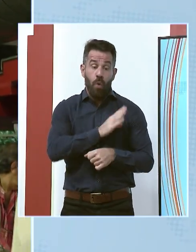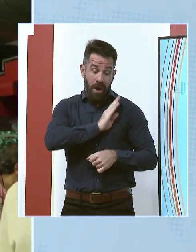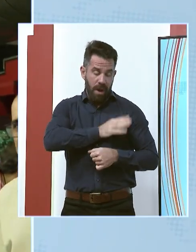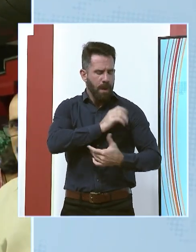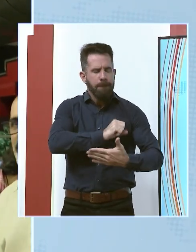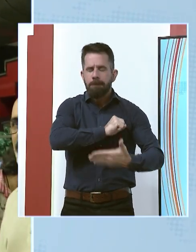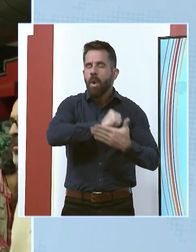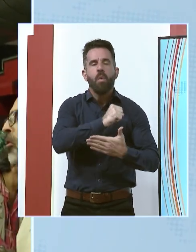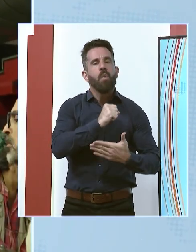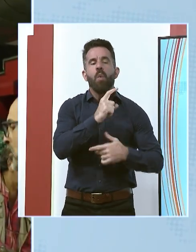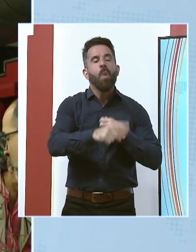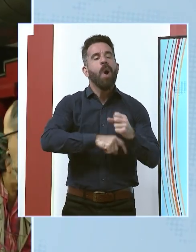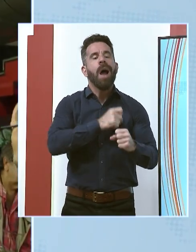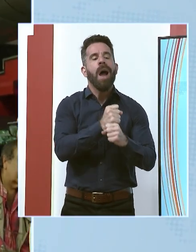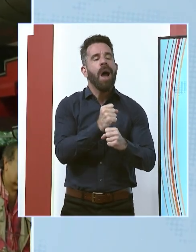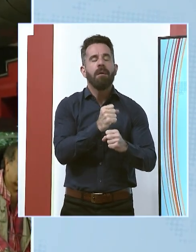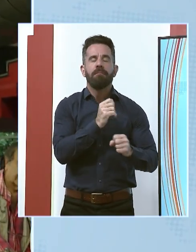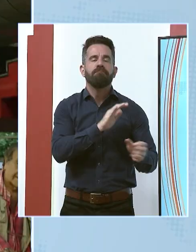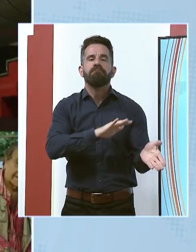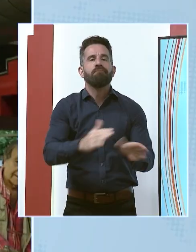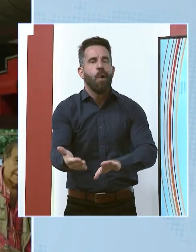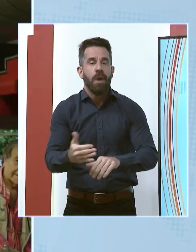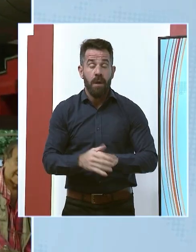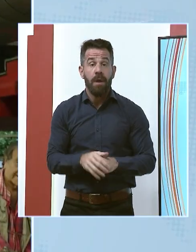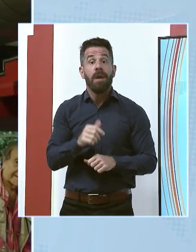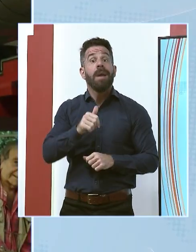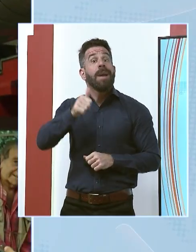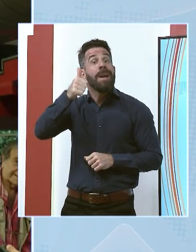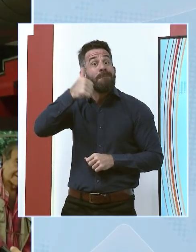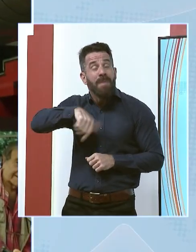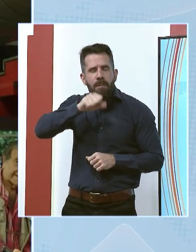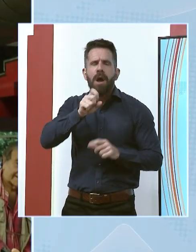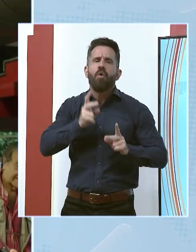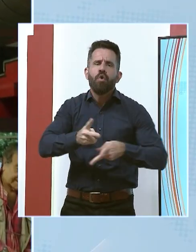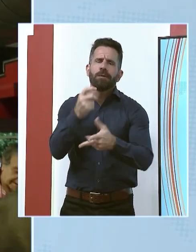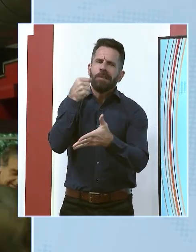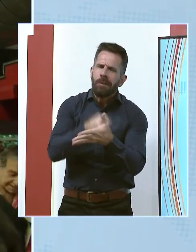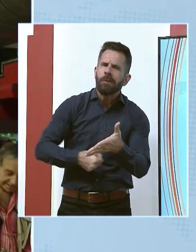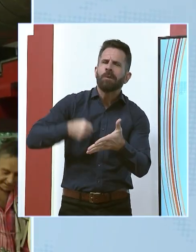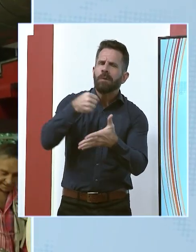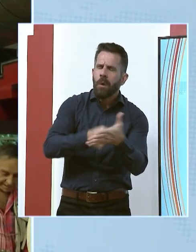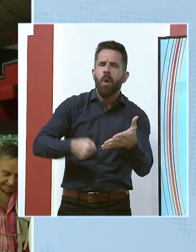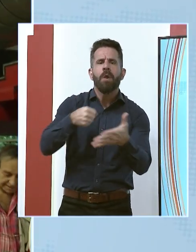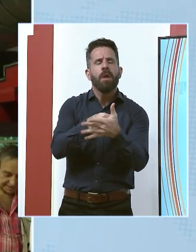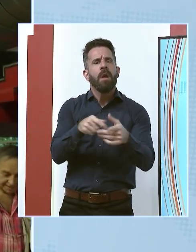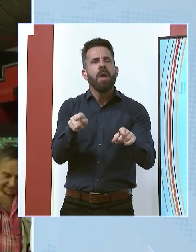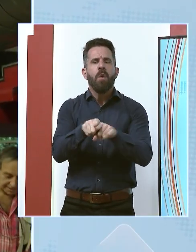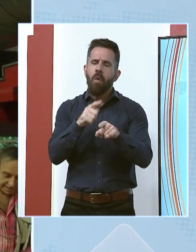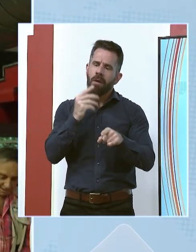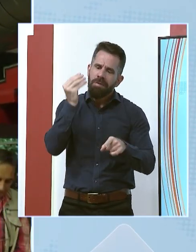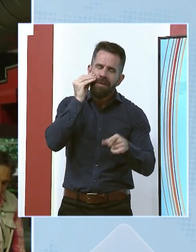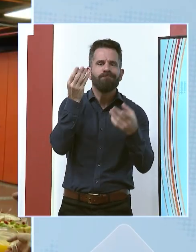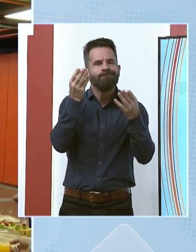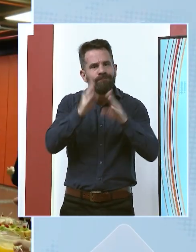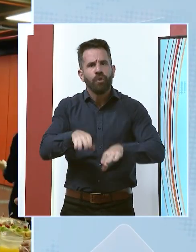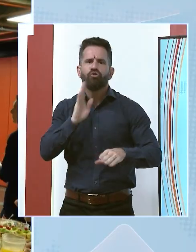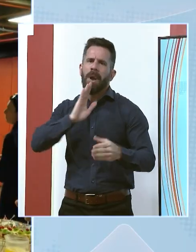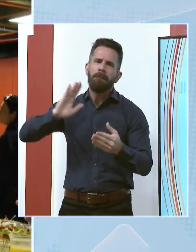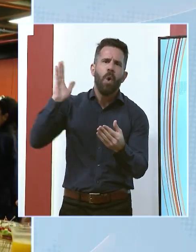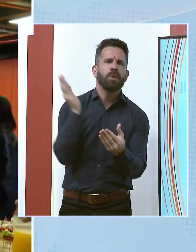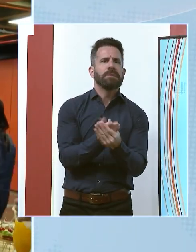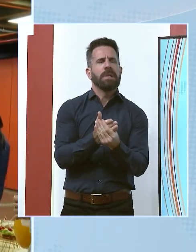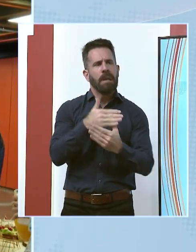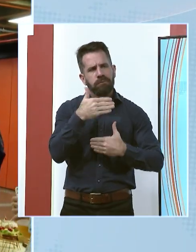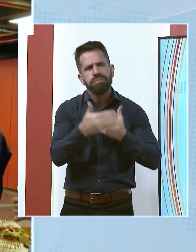segurou sozinha a luta pela reparação, um processo que entrou na justiça, A busca